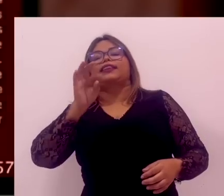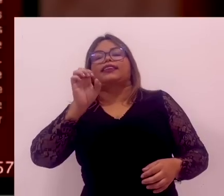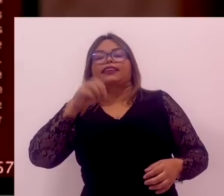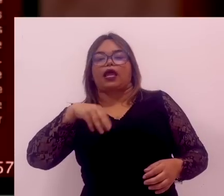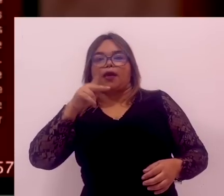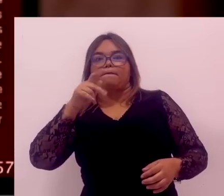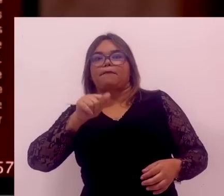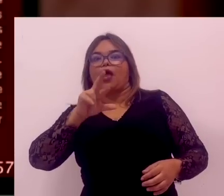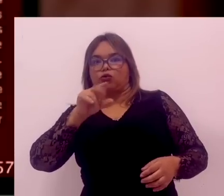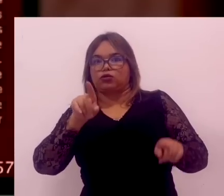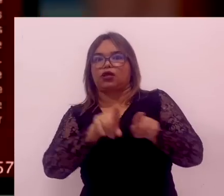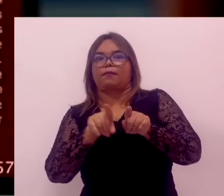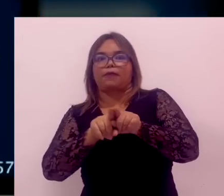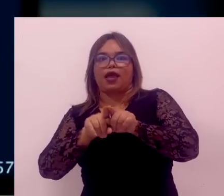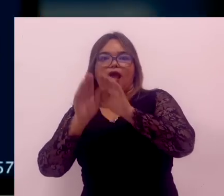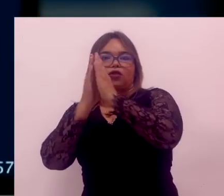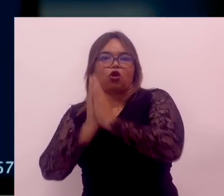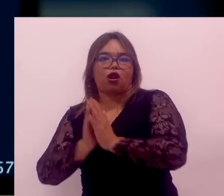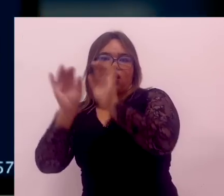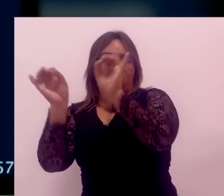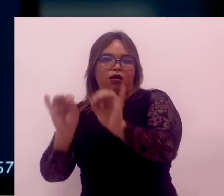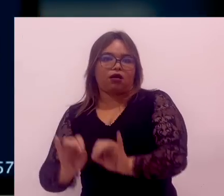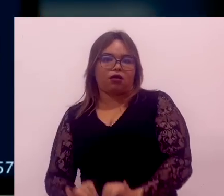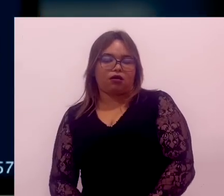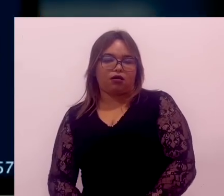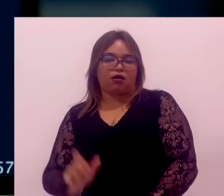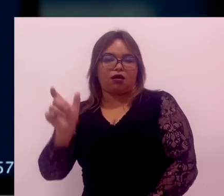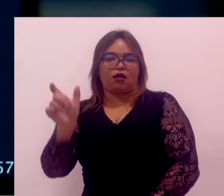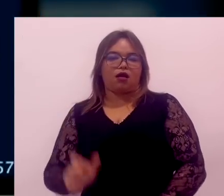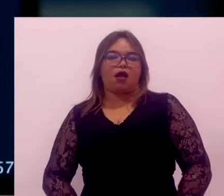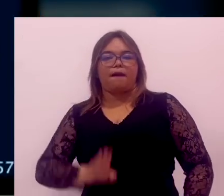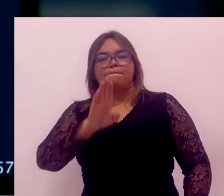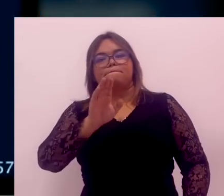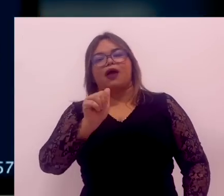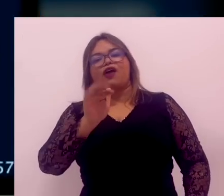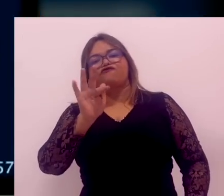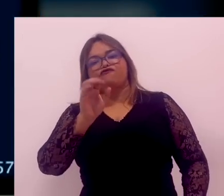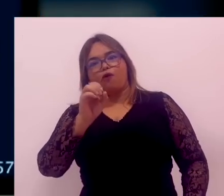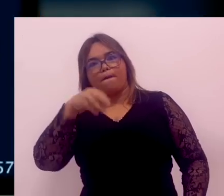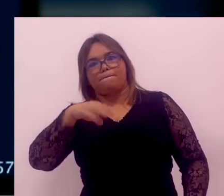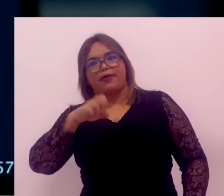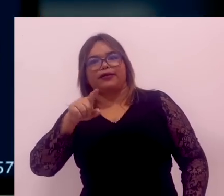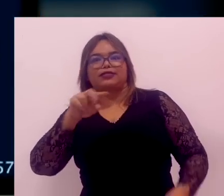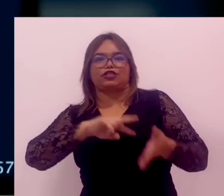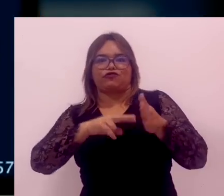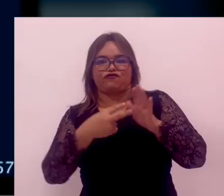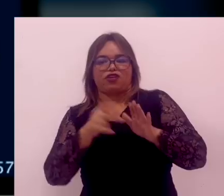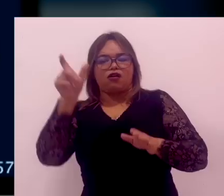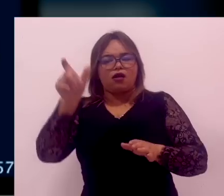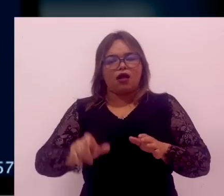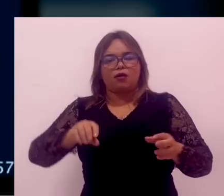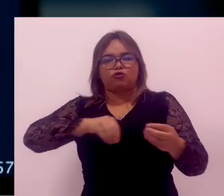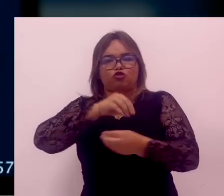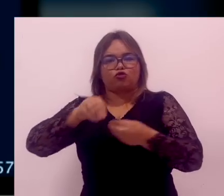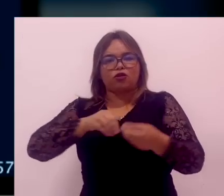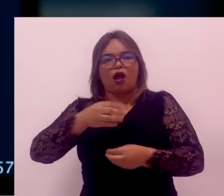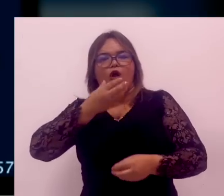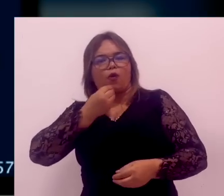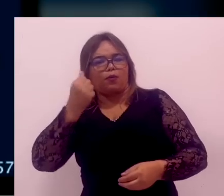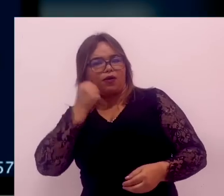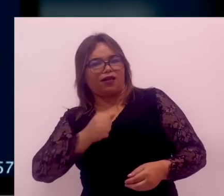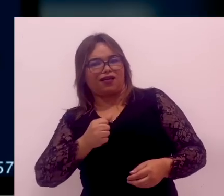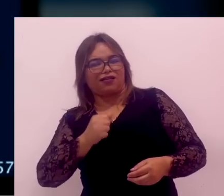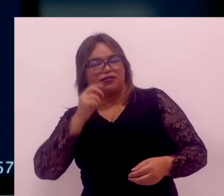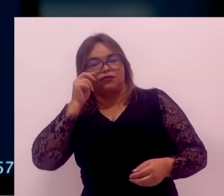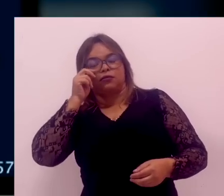produtor, como Bran e Maia e Osíris, mas nós não temos que entrar nos detalhes. Então, se passamos pelo rito